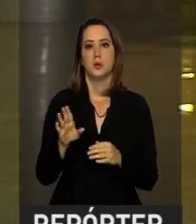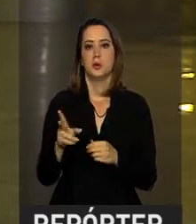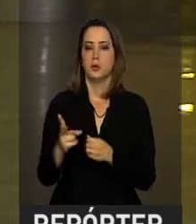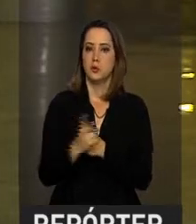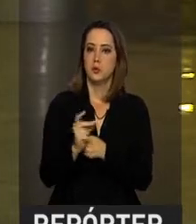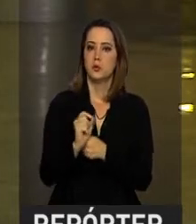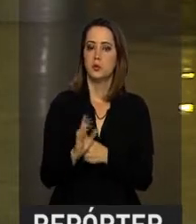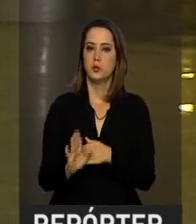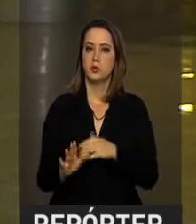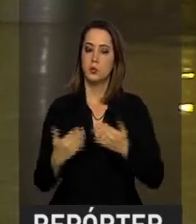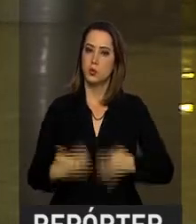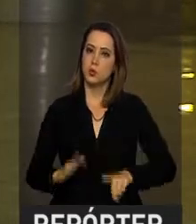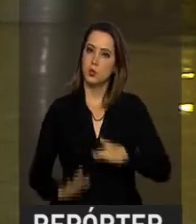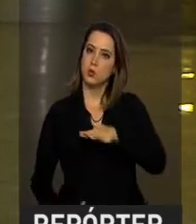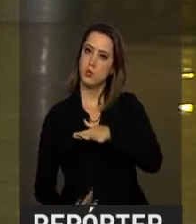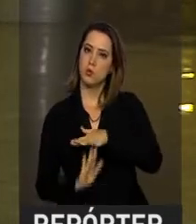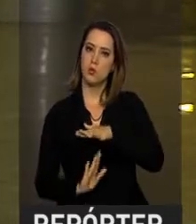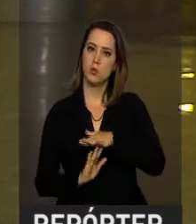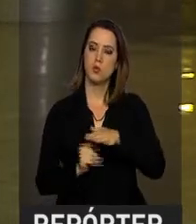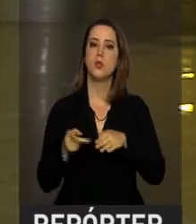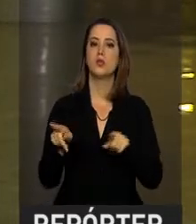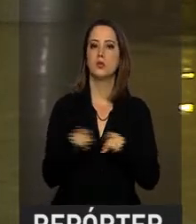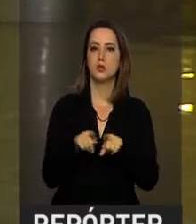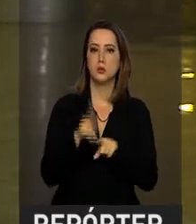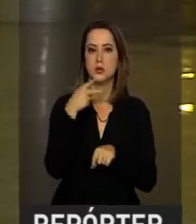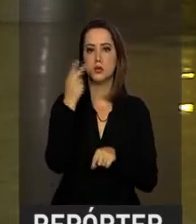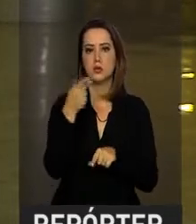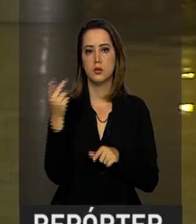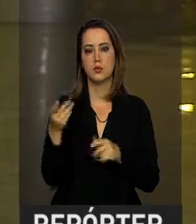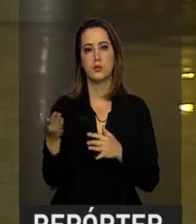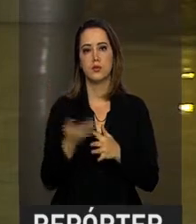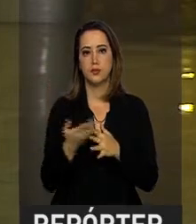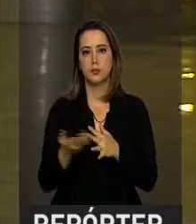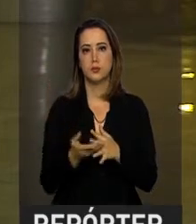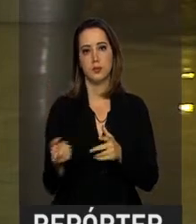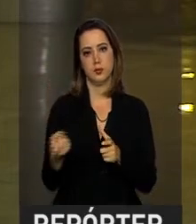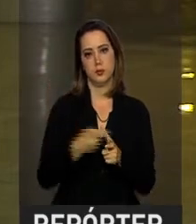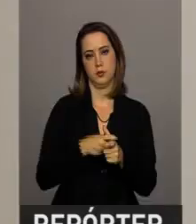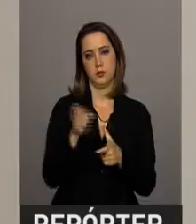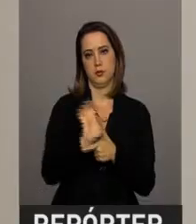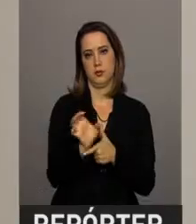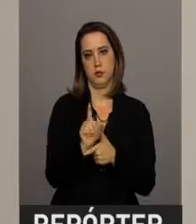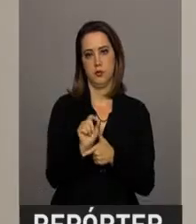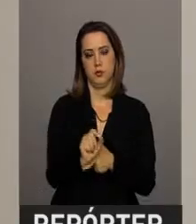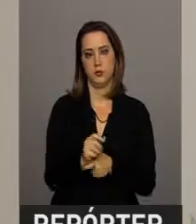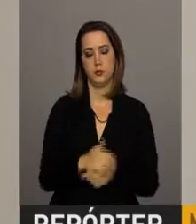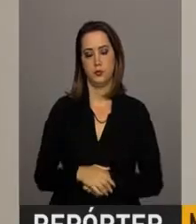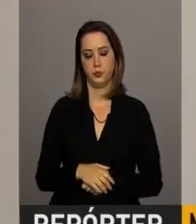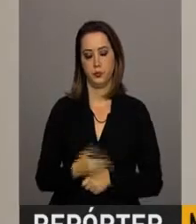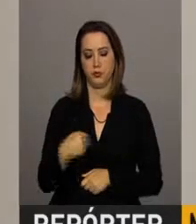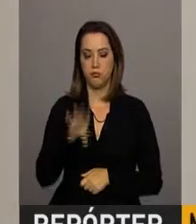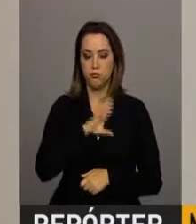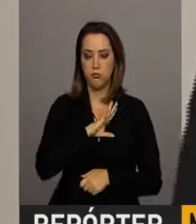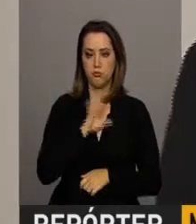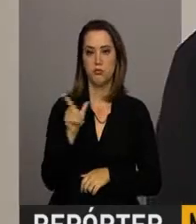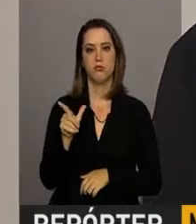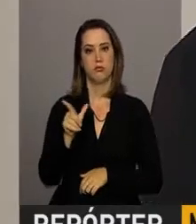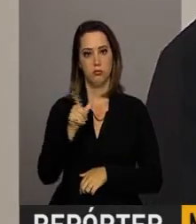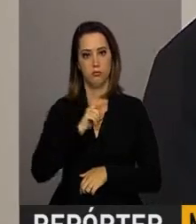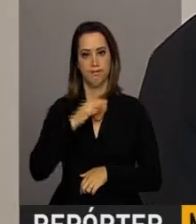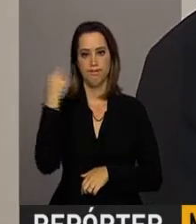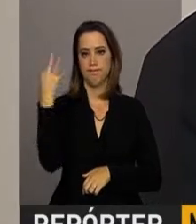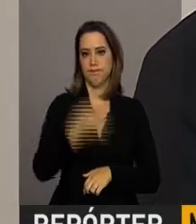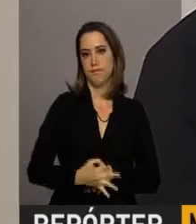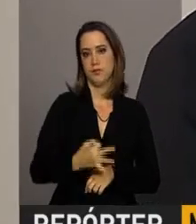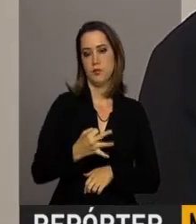públicos e também falou sobre a renegociação da dívida dos estados temos convicção absoluta de